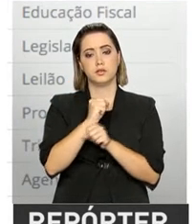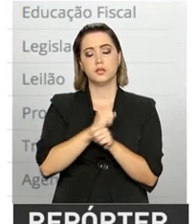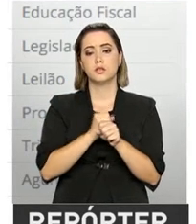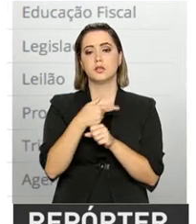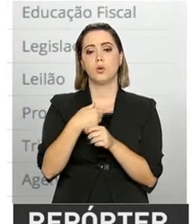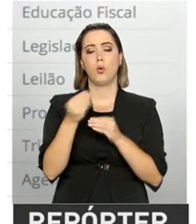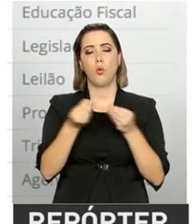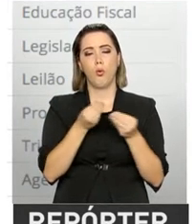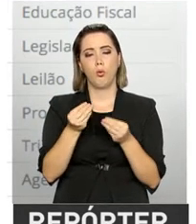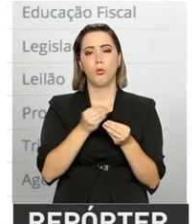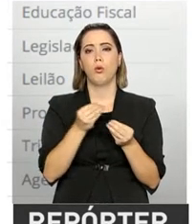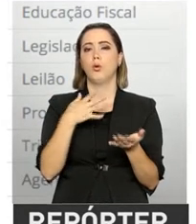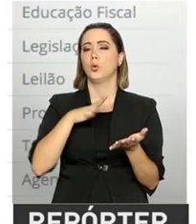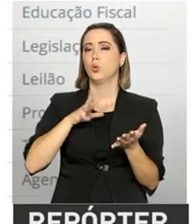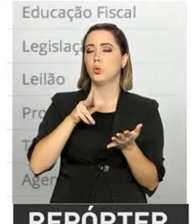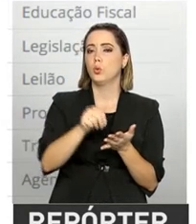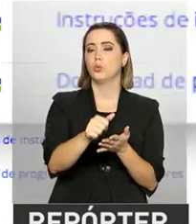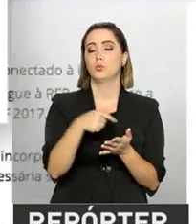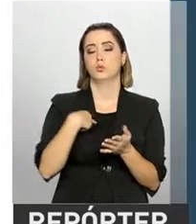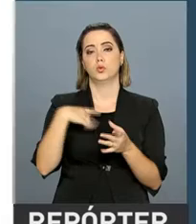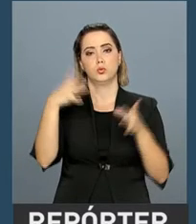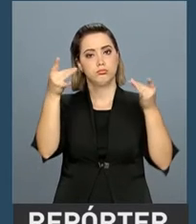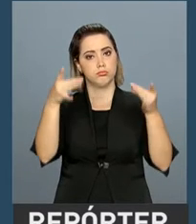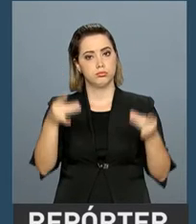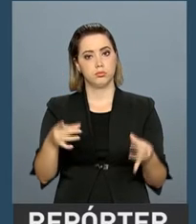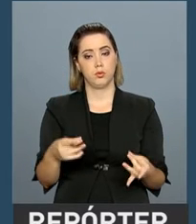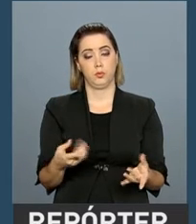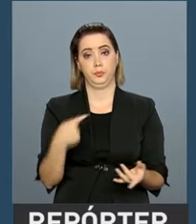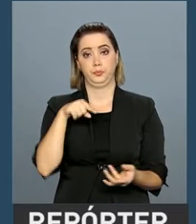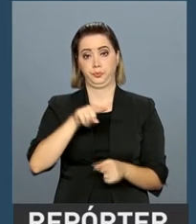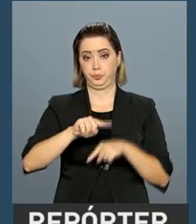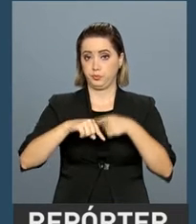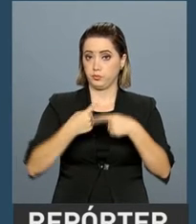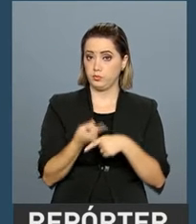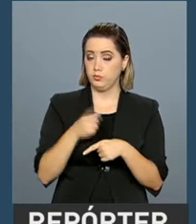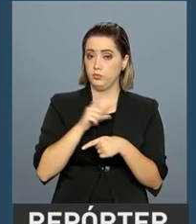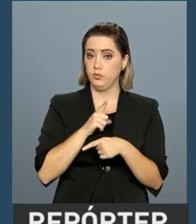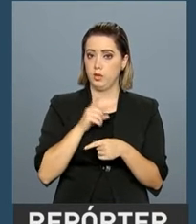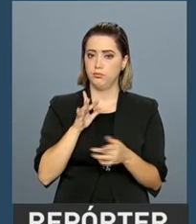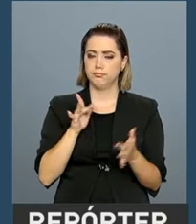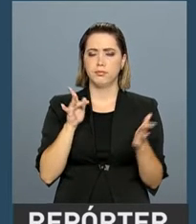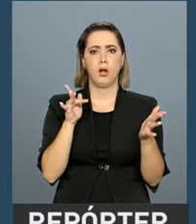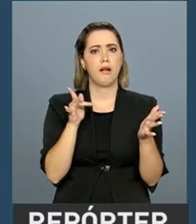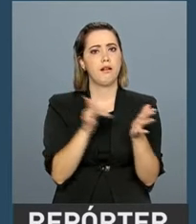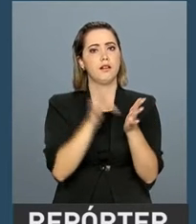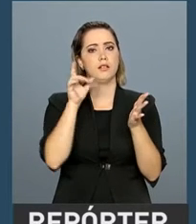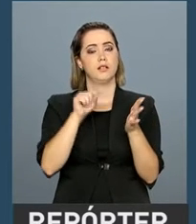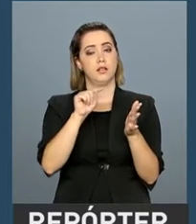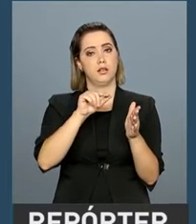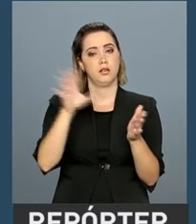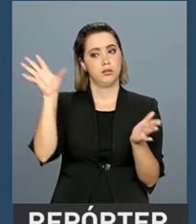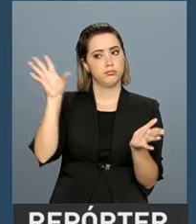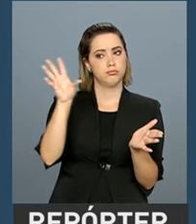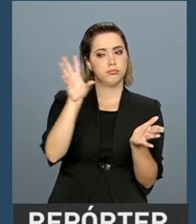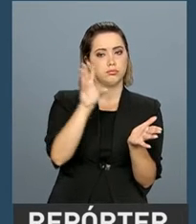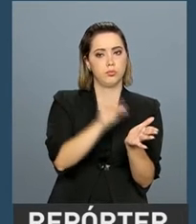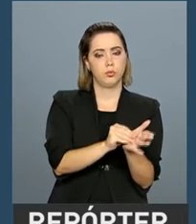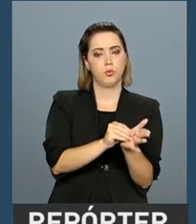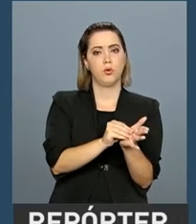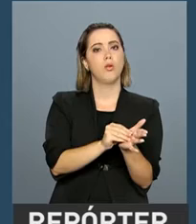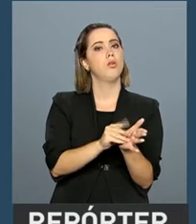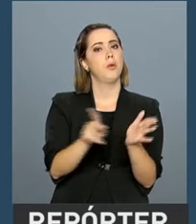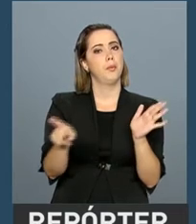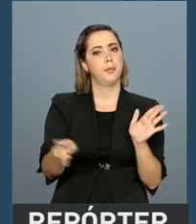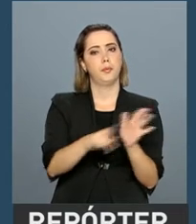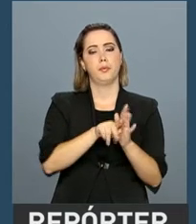anteriores na opção programa irpf 2007 ao clicar o programa será transferido diretamente para o computador